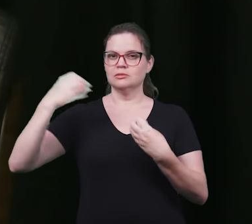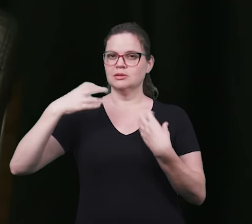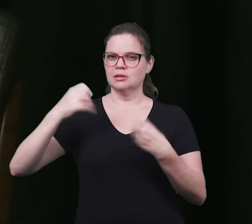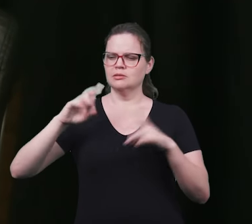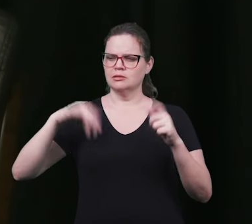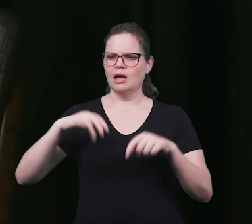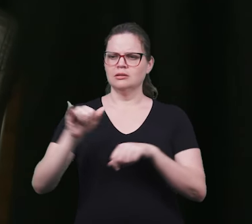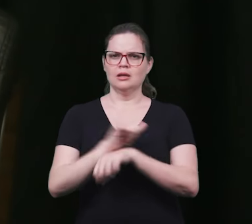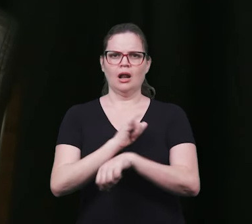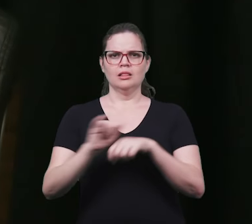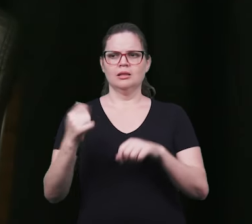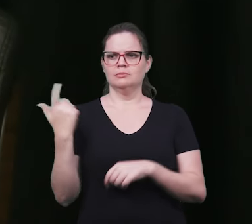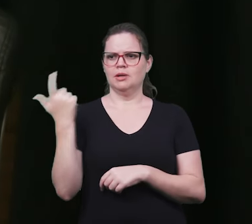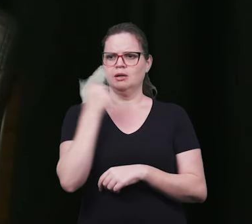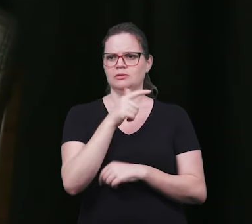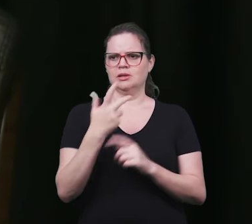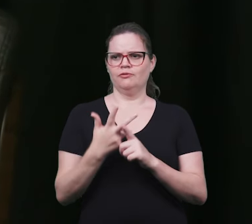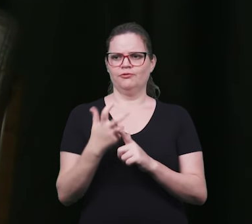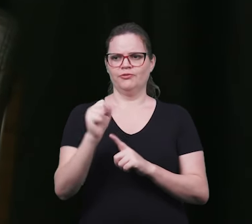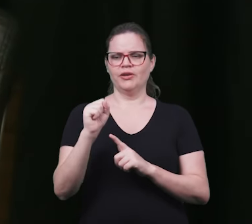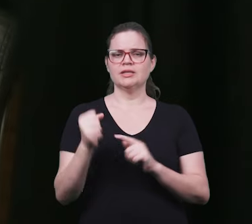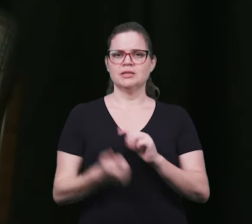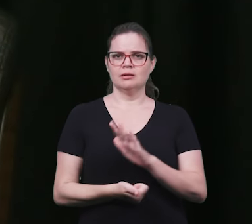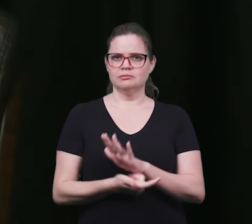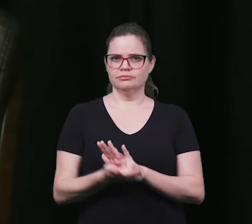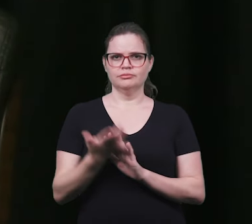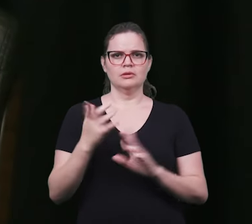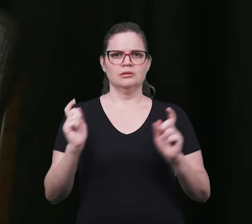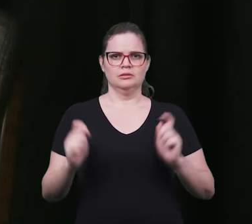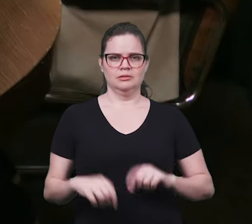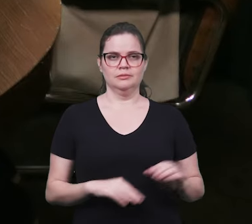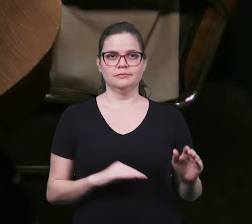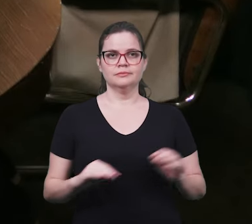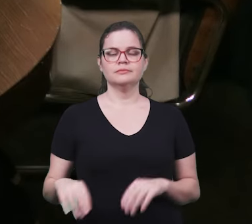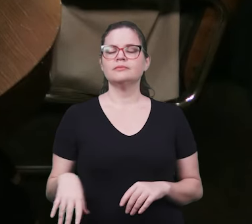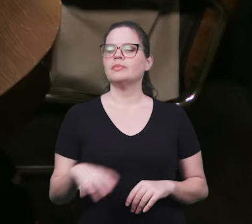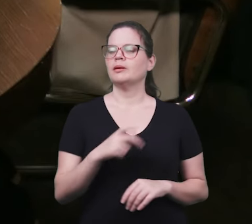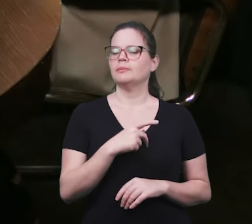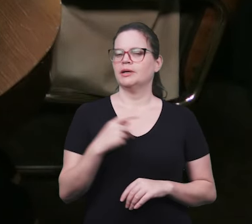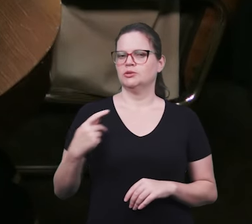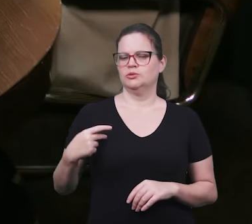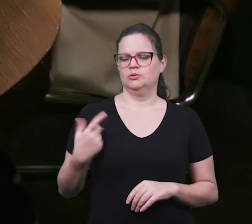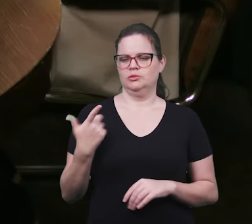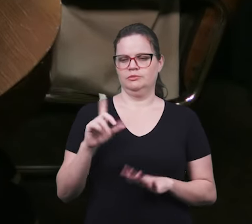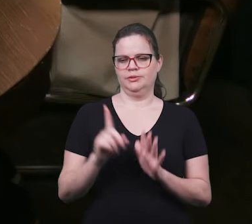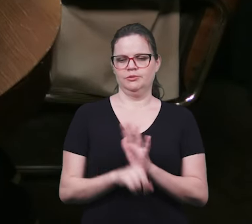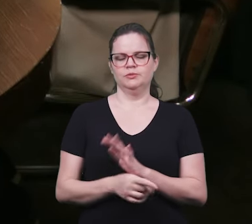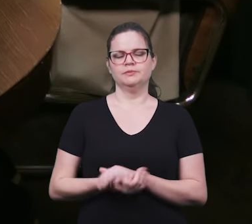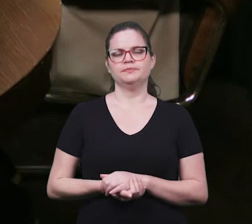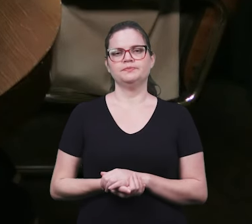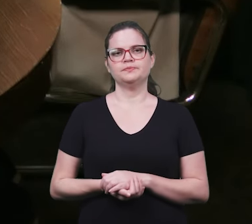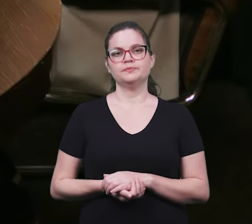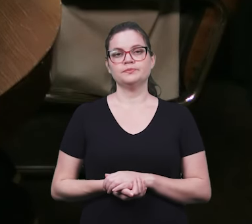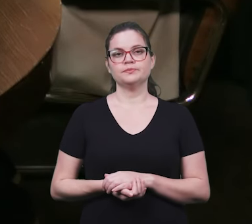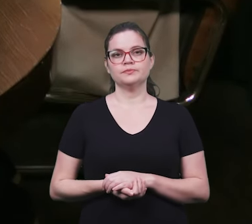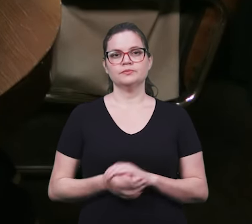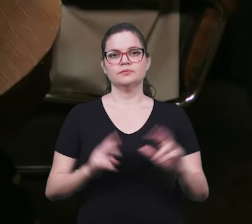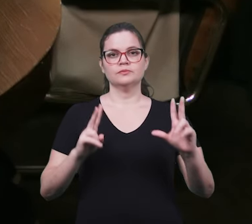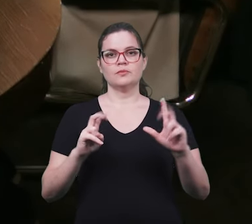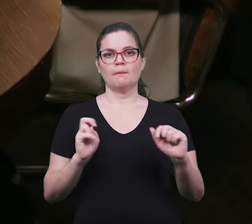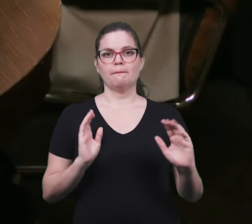dá para vencermos muitas barreiras, muitas situações. E pastor, com relação